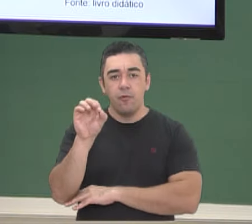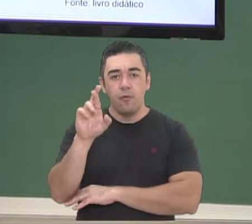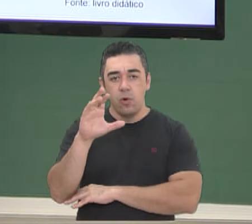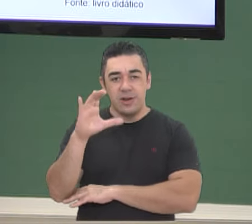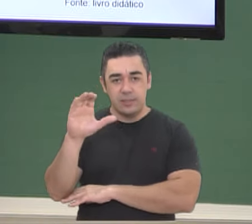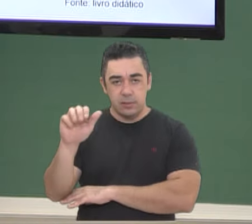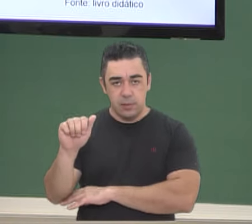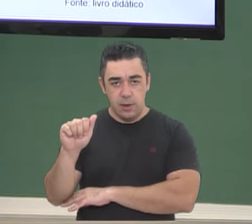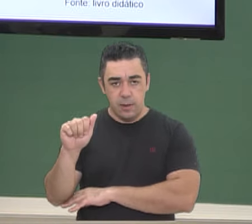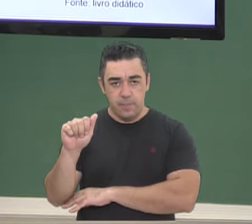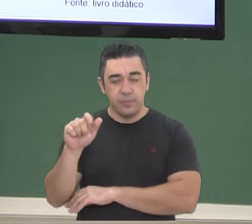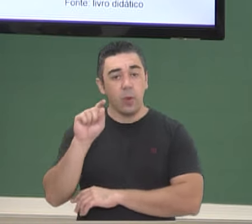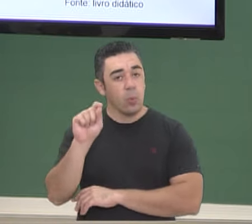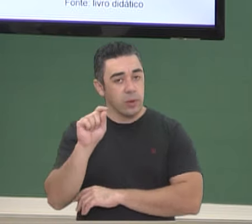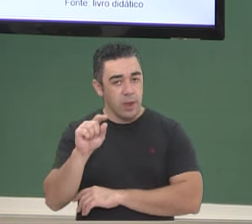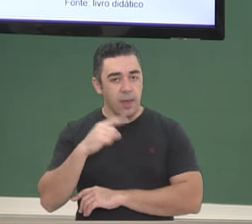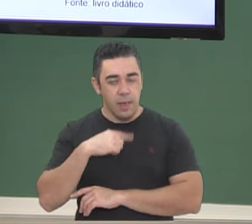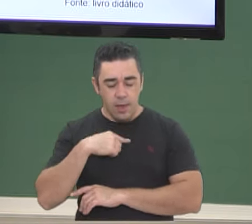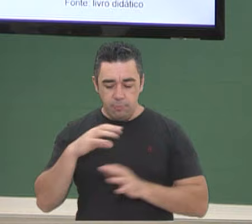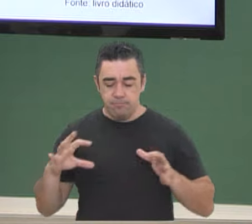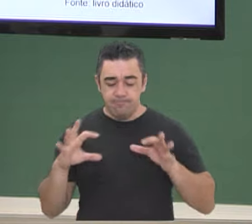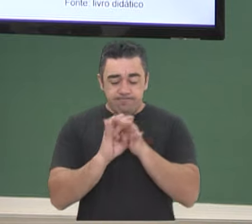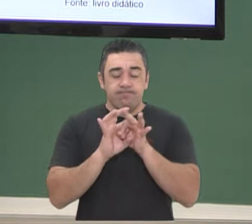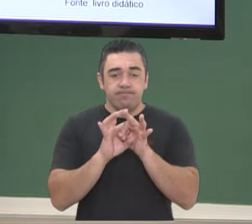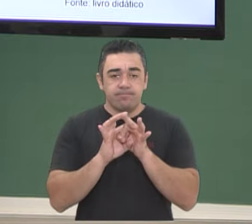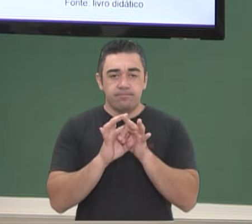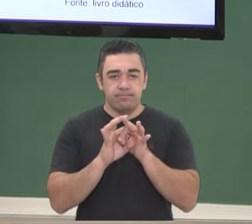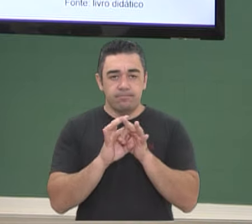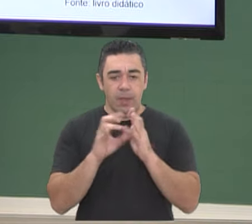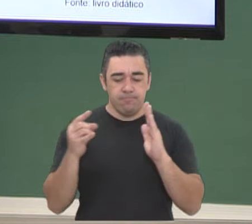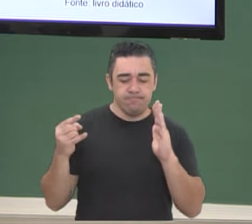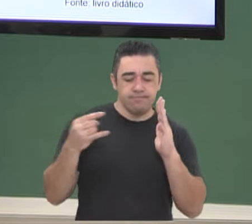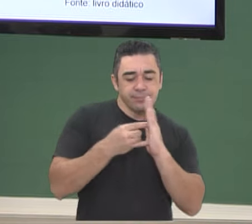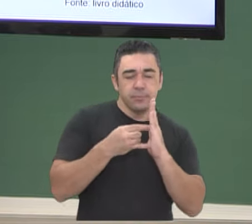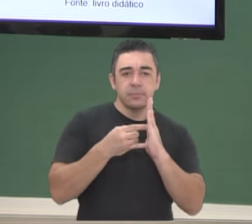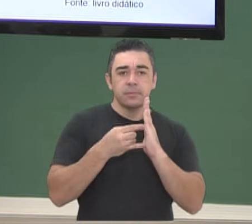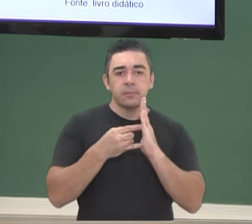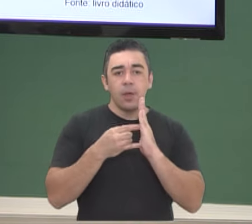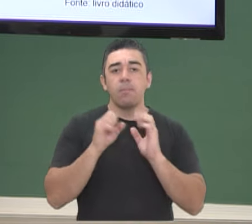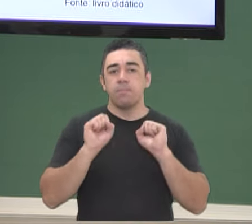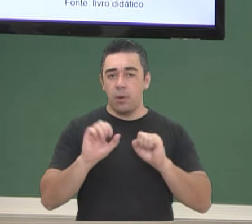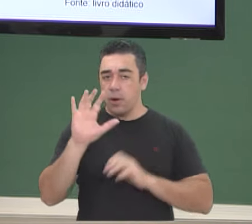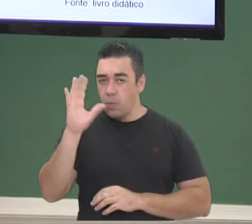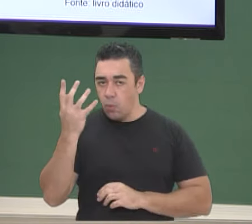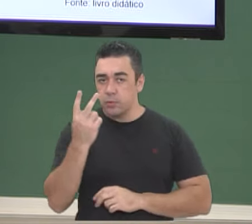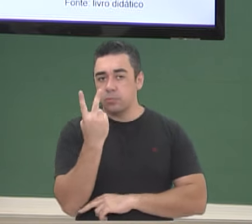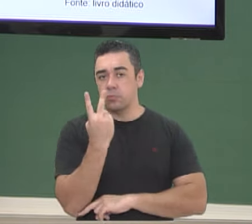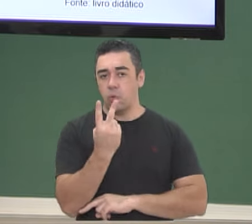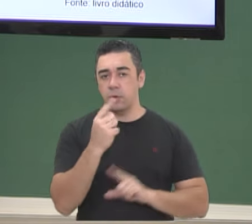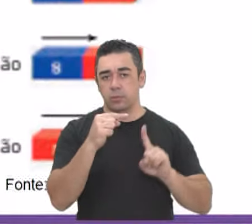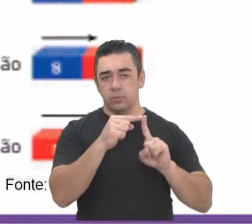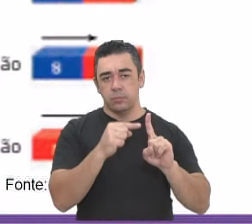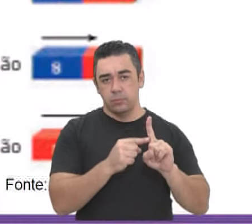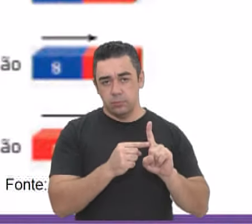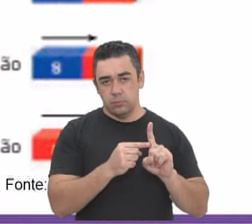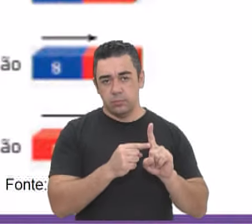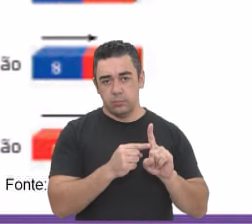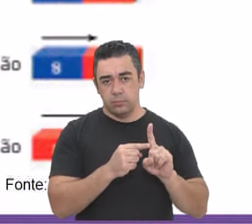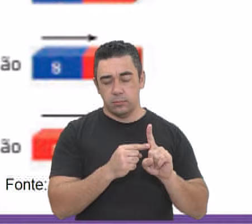que nós chamamos de força magnética tá ela pode acontecer de duas maneiras